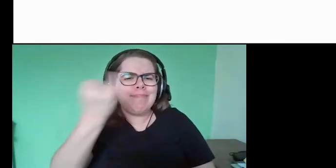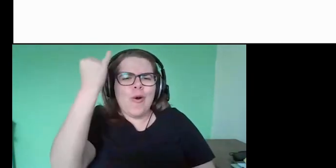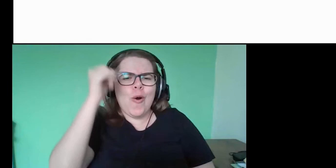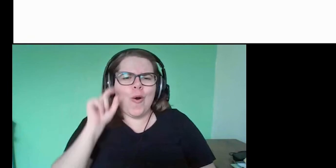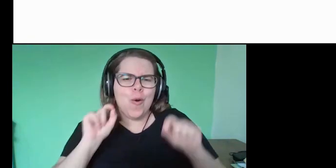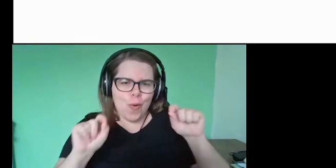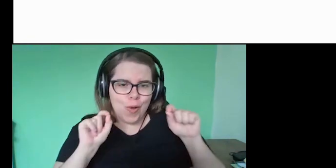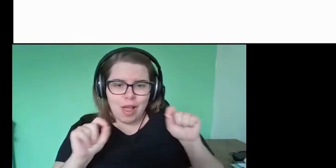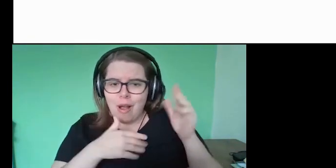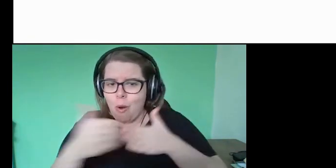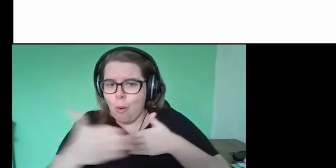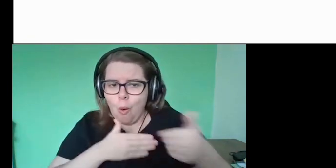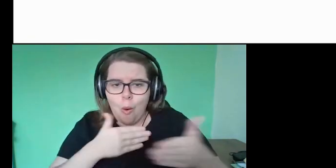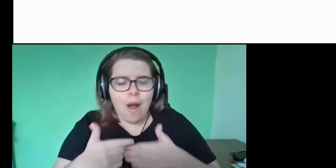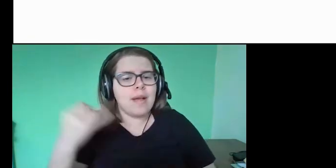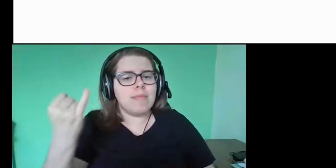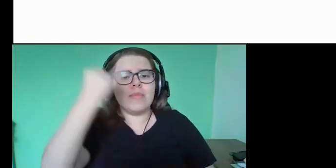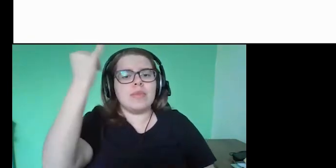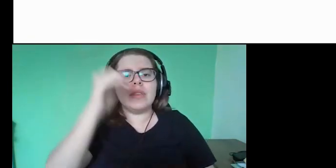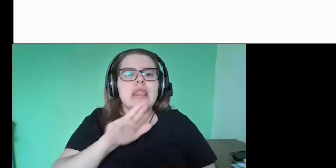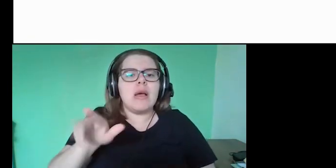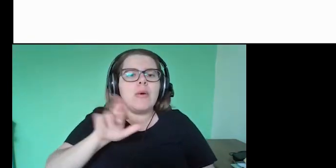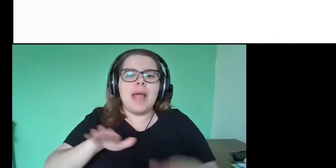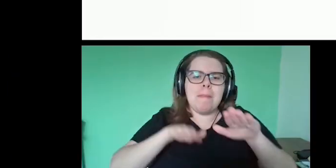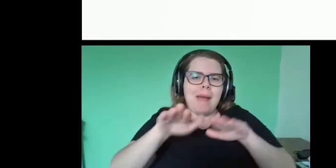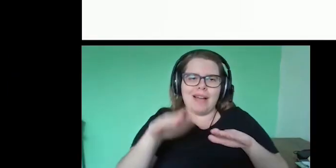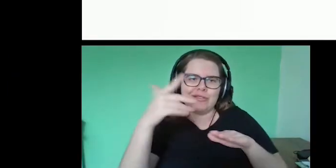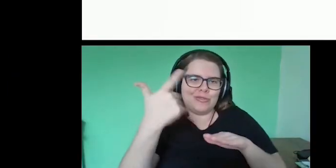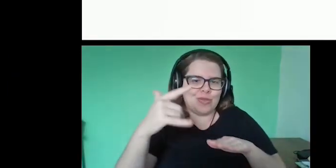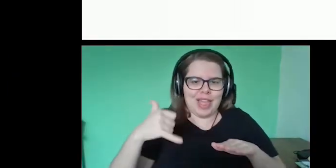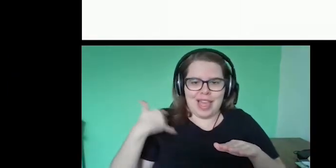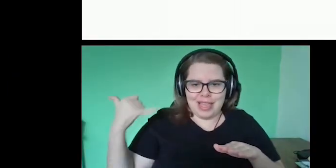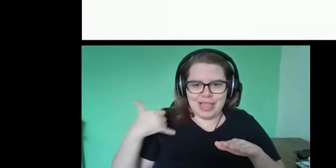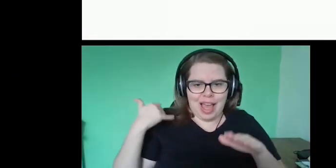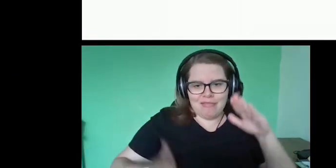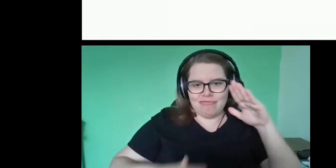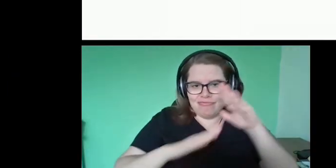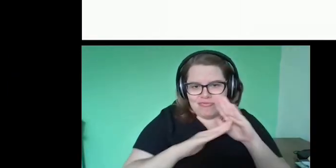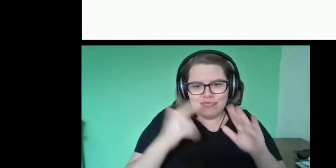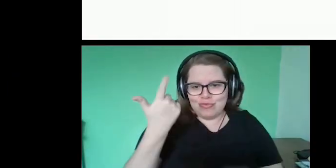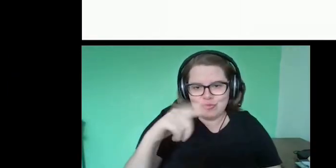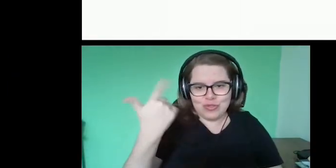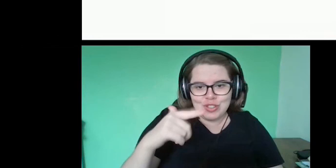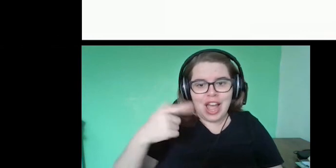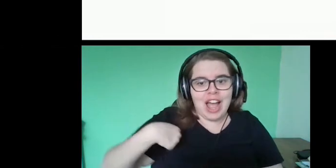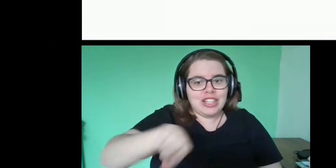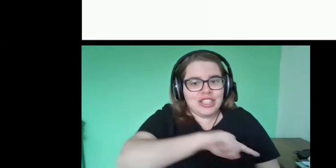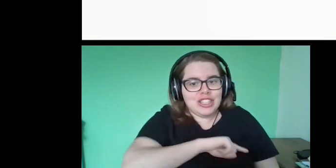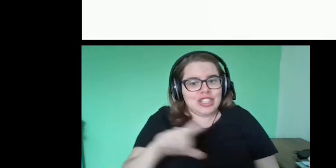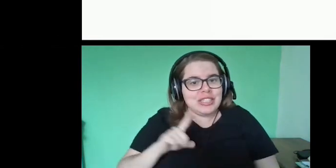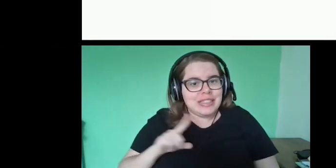importante: qualquer passo, não existe idade, não existe limite de idade, existe